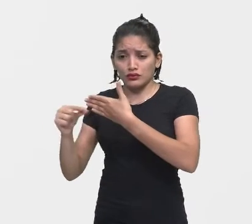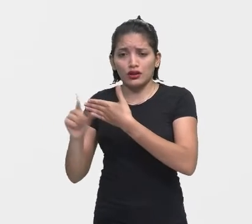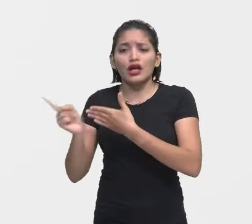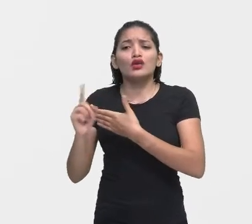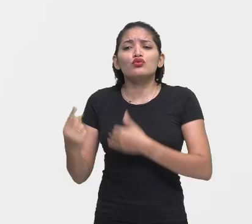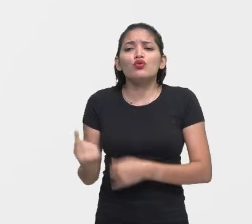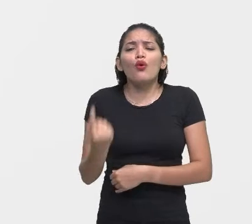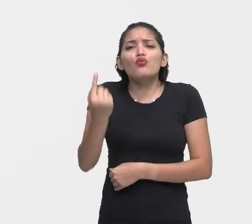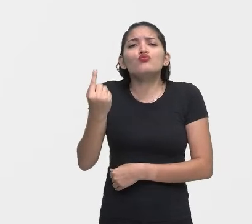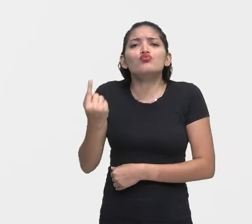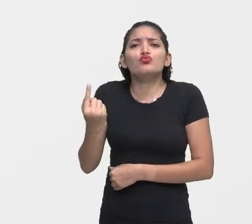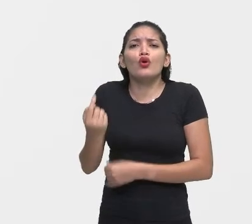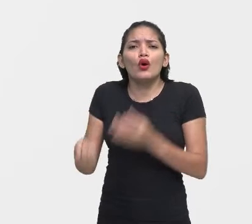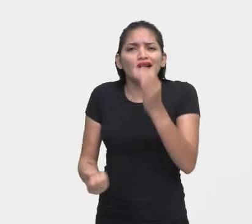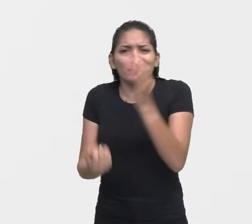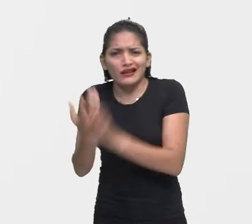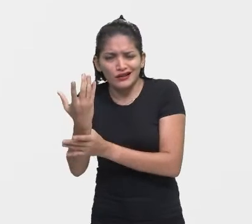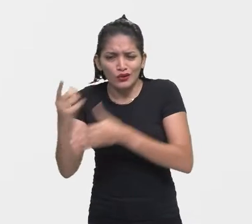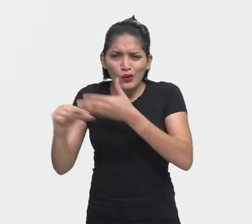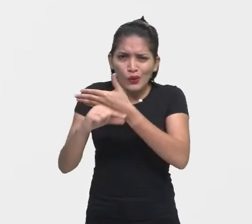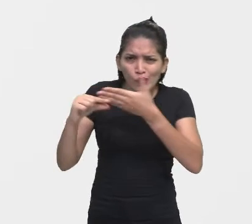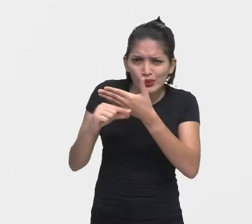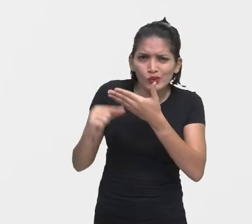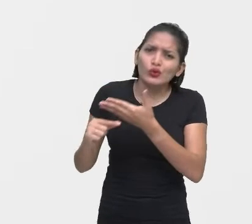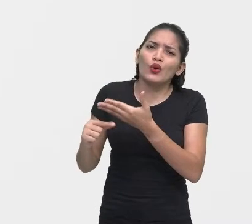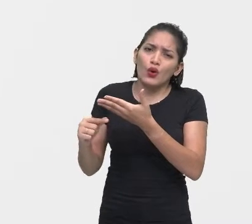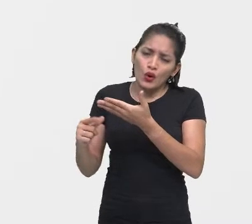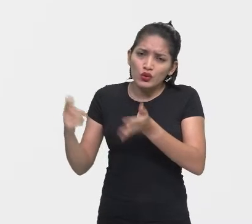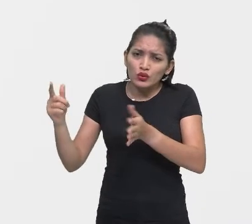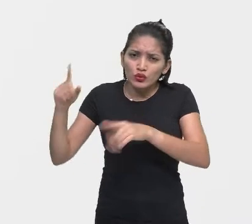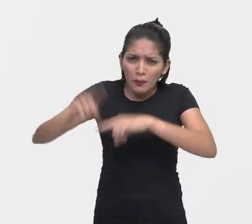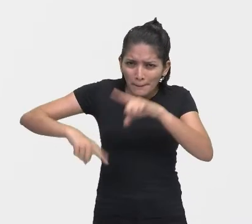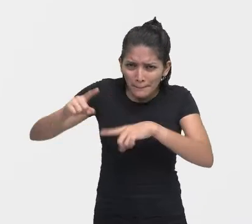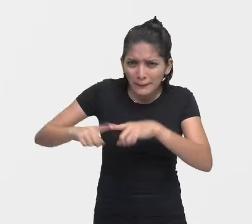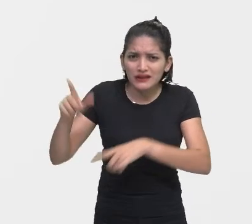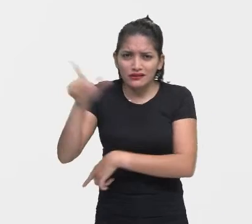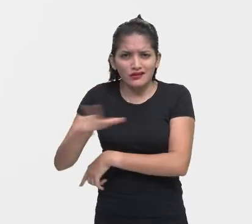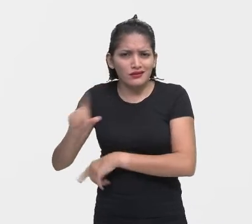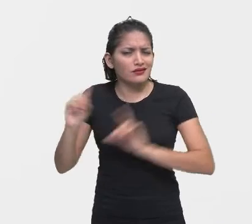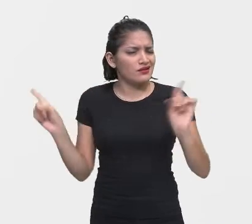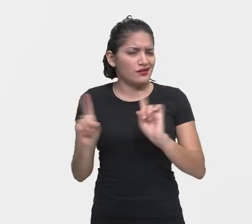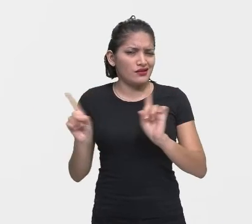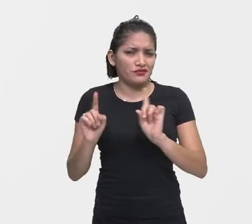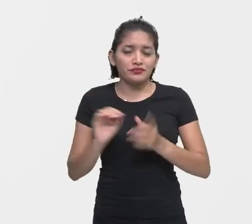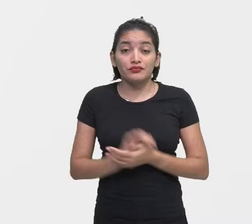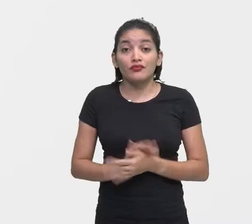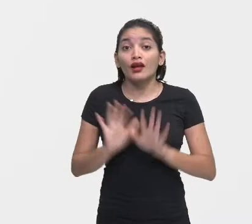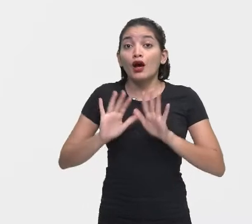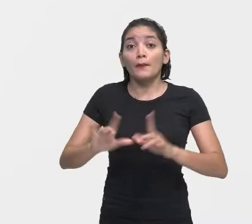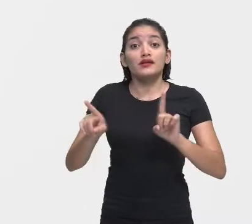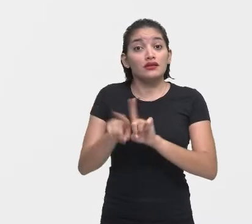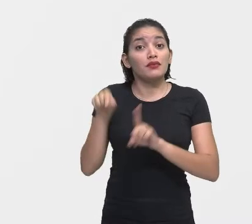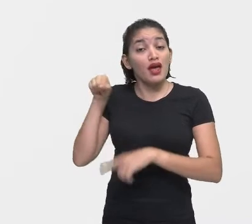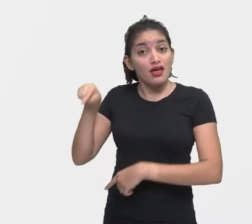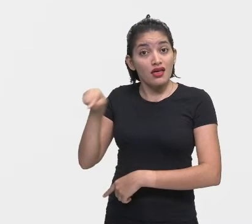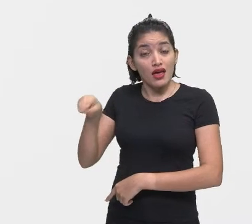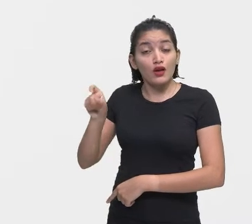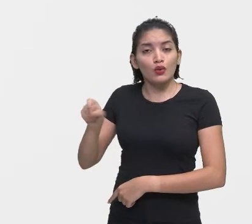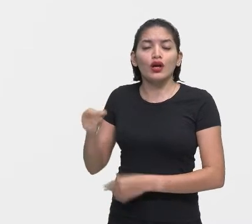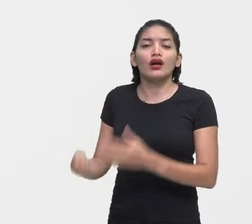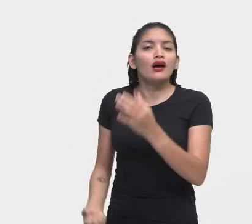foi apenas autor, criador das obras literárias dele mesmo, né, o ortônimo dele, mas ele também foi